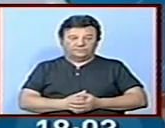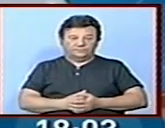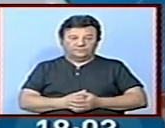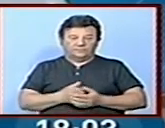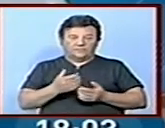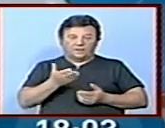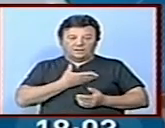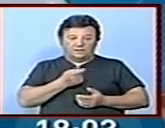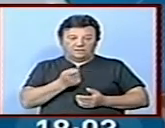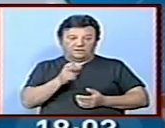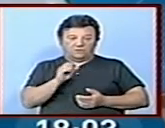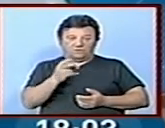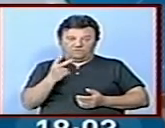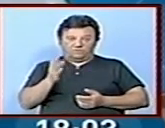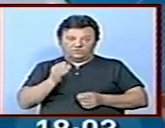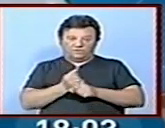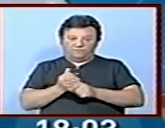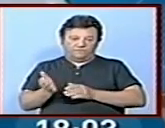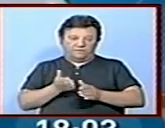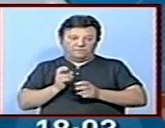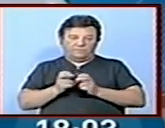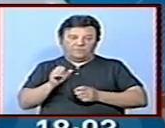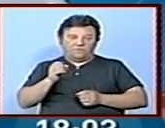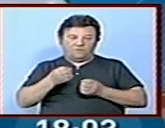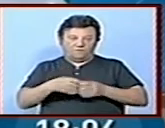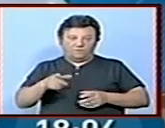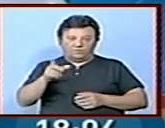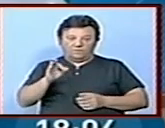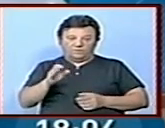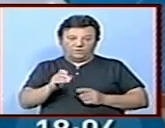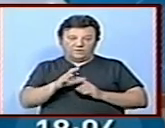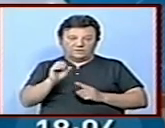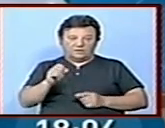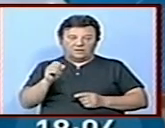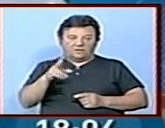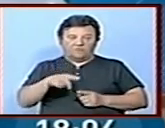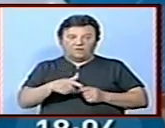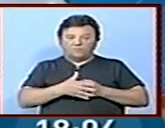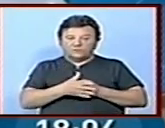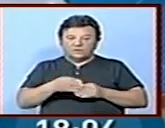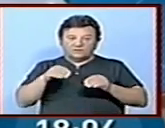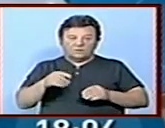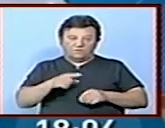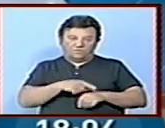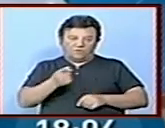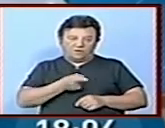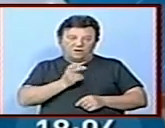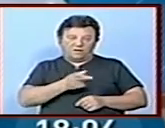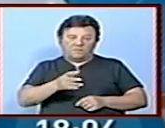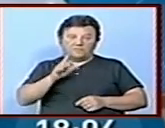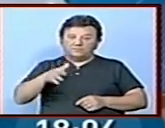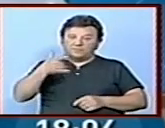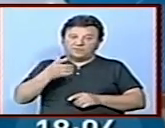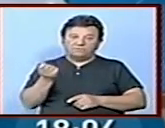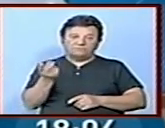A Terra Ovo já produz ovos em Proença Nova. O processo de instalação demorou anos, mas o primeiro de mais de 6 pavilhões